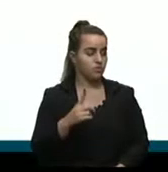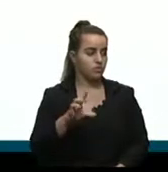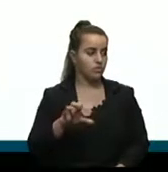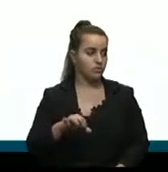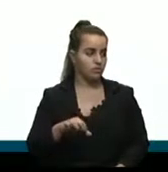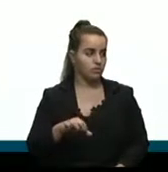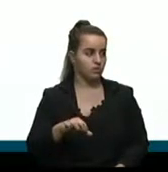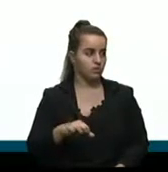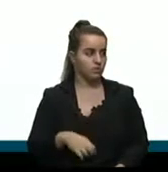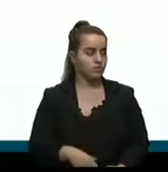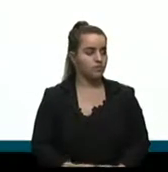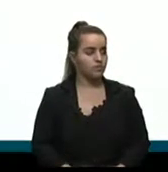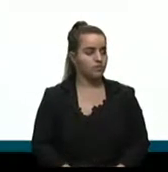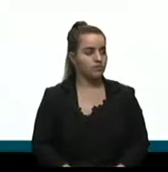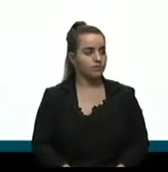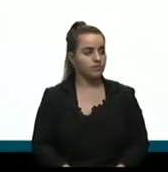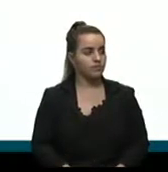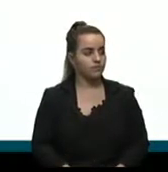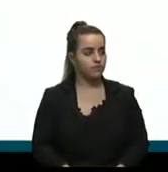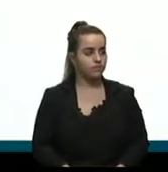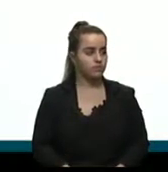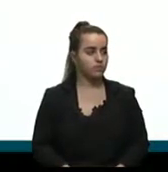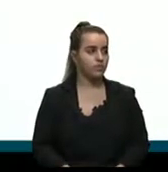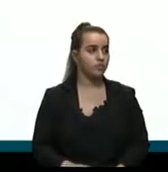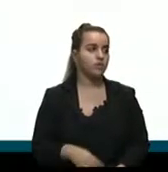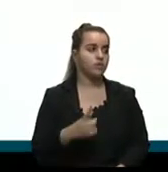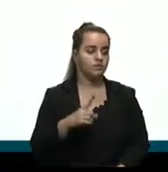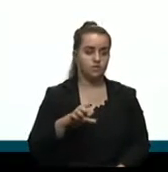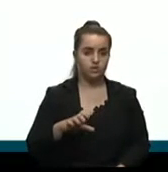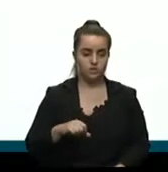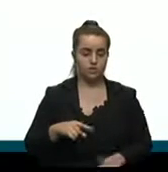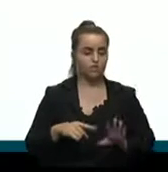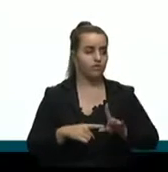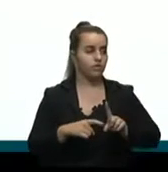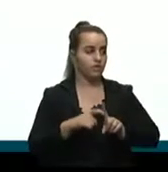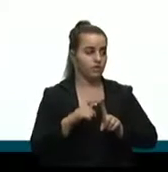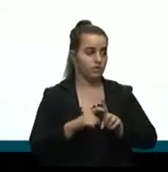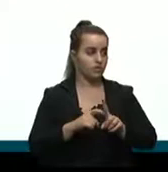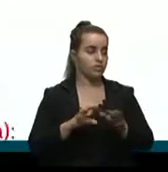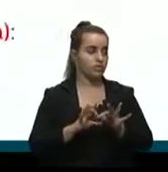19. Então, 19 graus de liberdade.